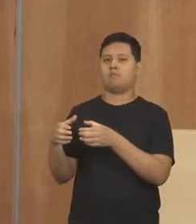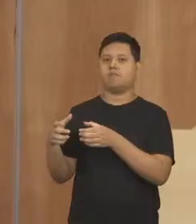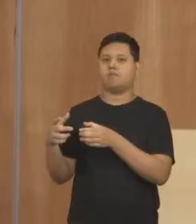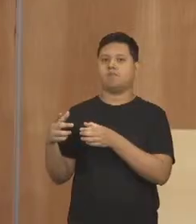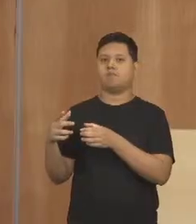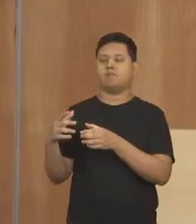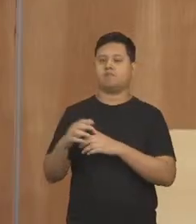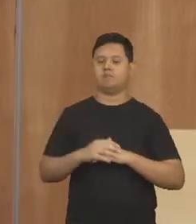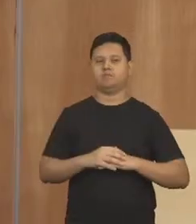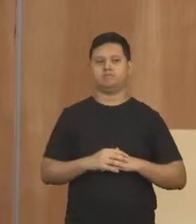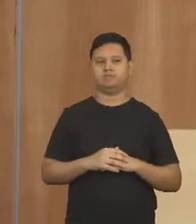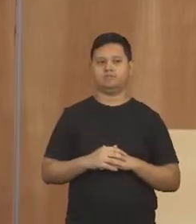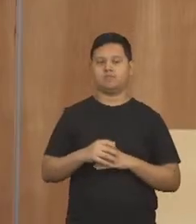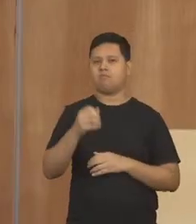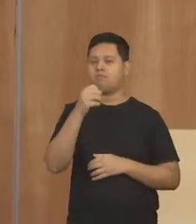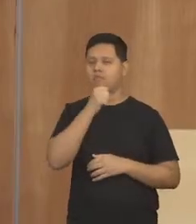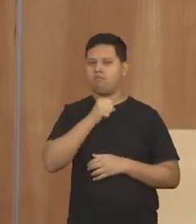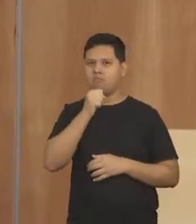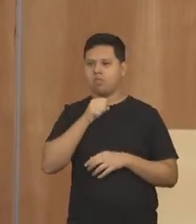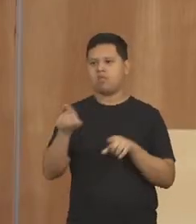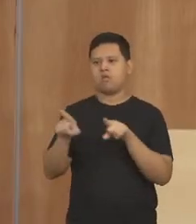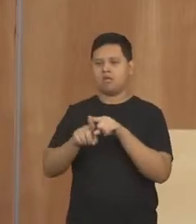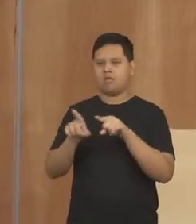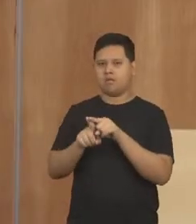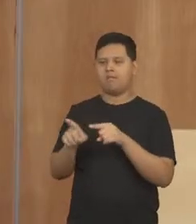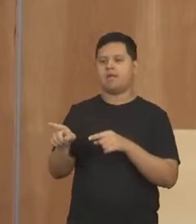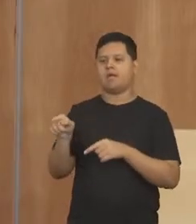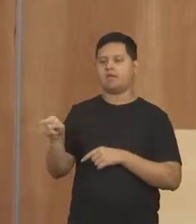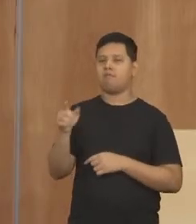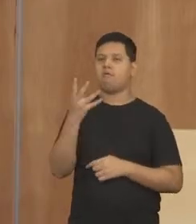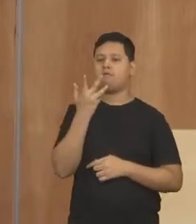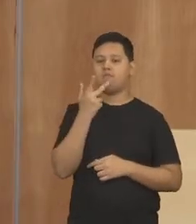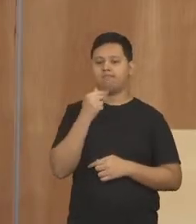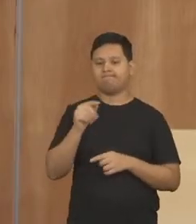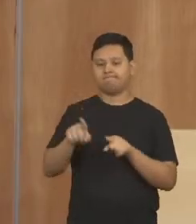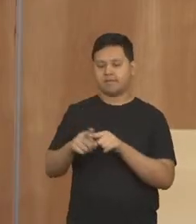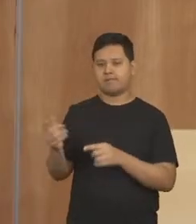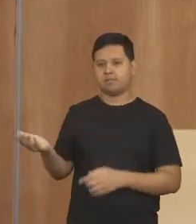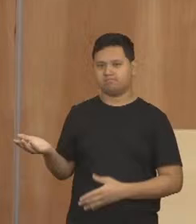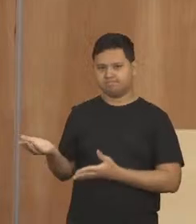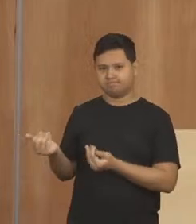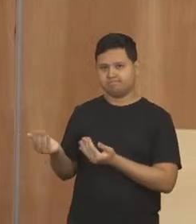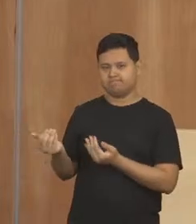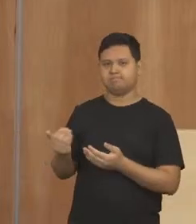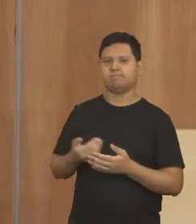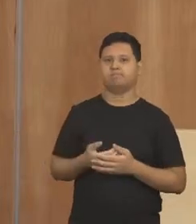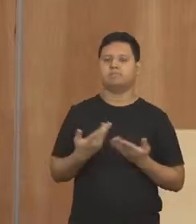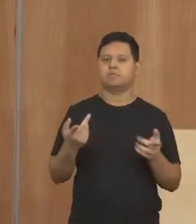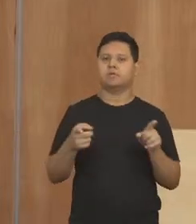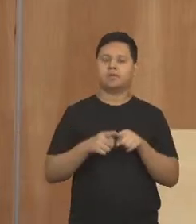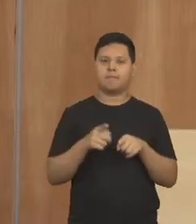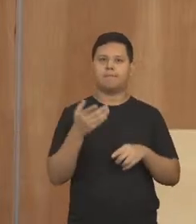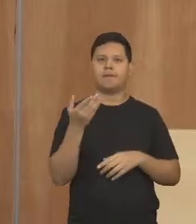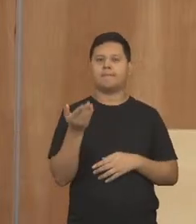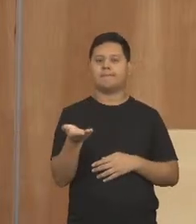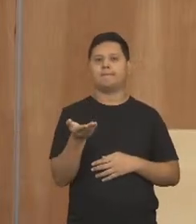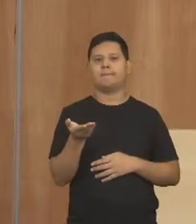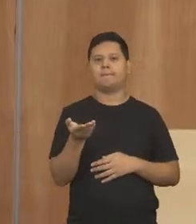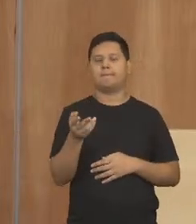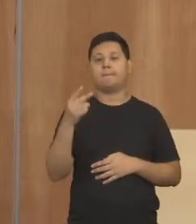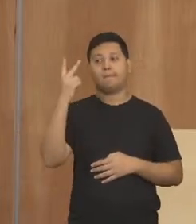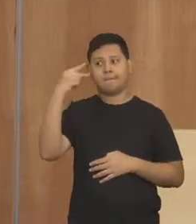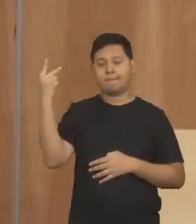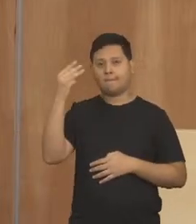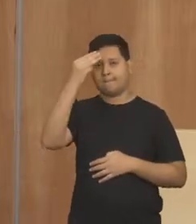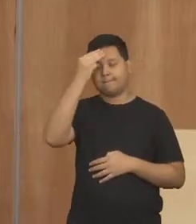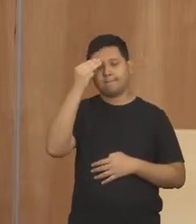Fundo Municipal do Idoso e do Fundo Municipal da Criança e do Adolescente. Também quero mencionar aqui que a vereadora